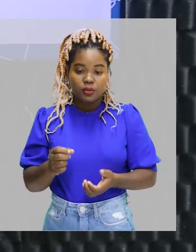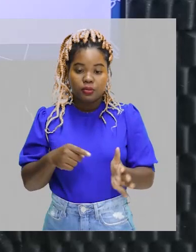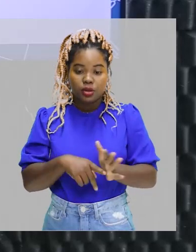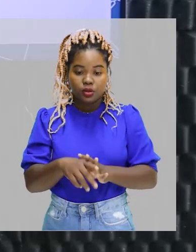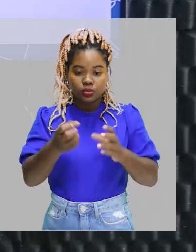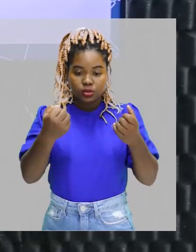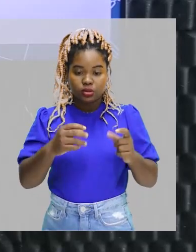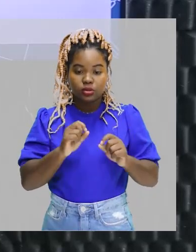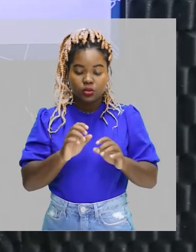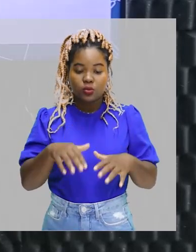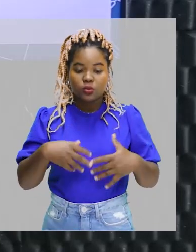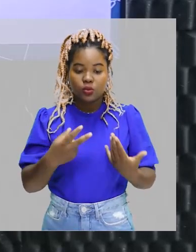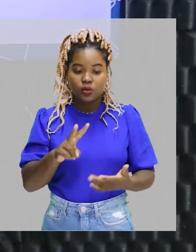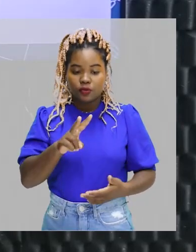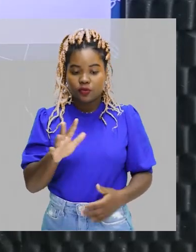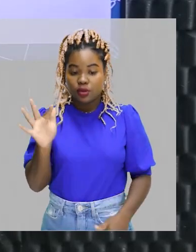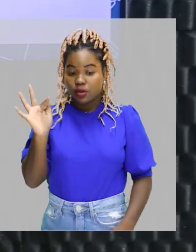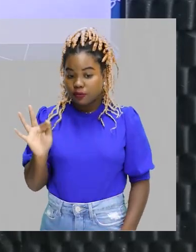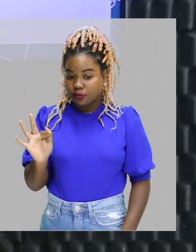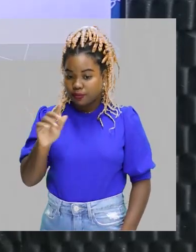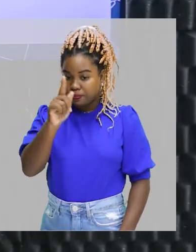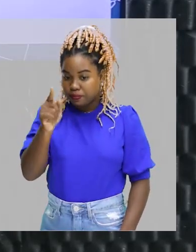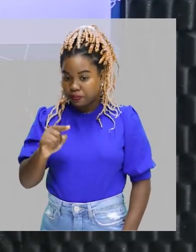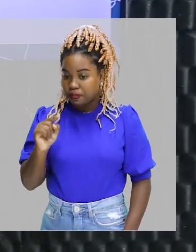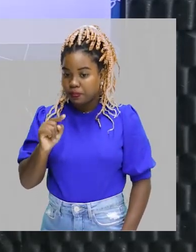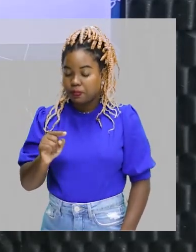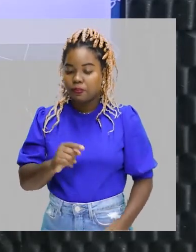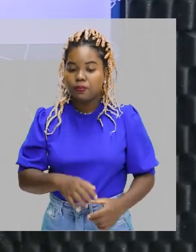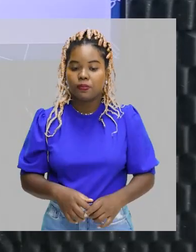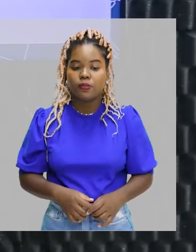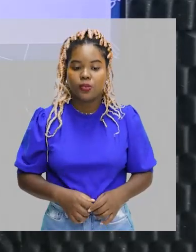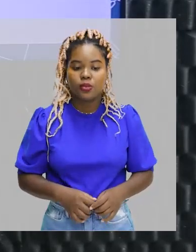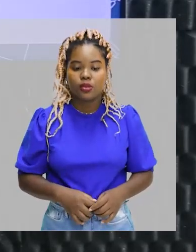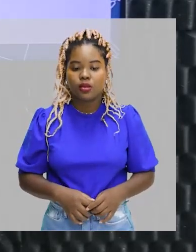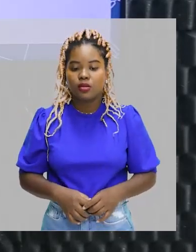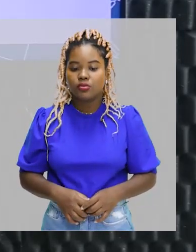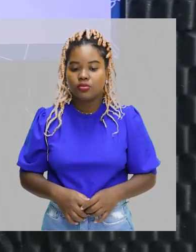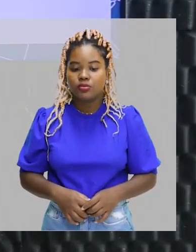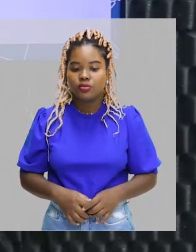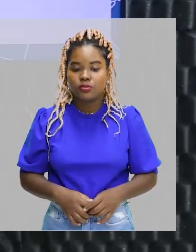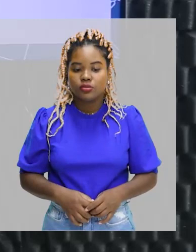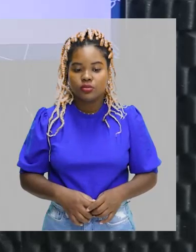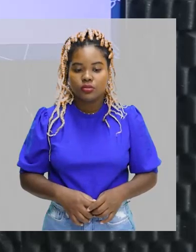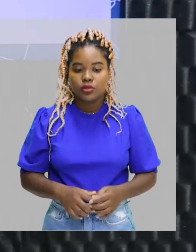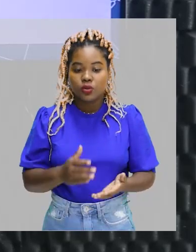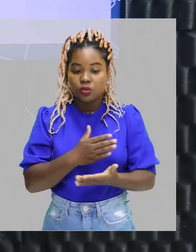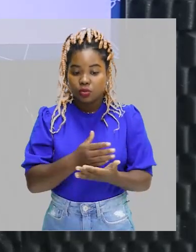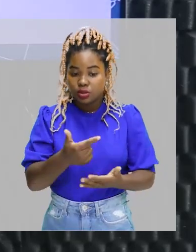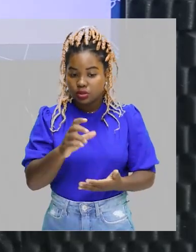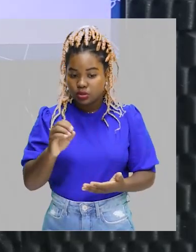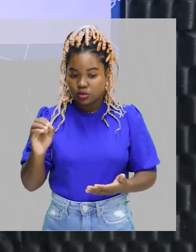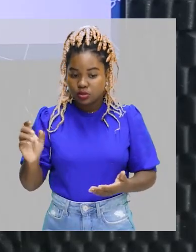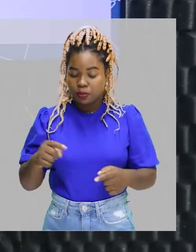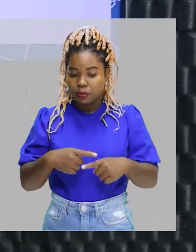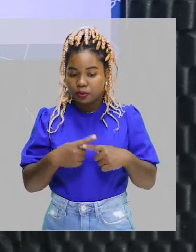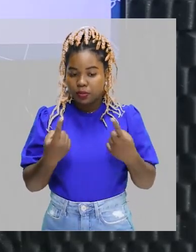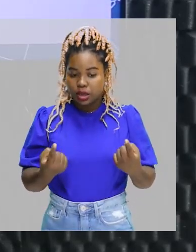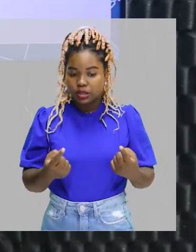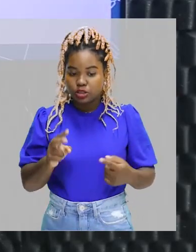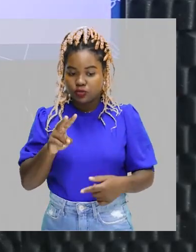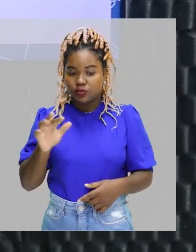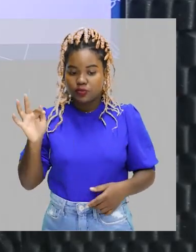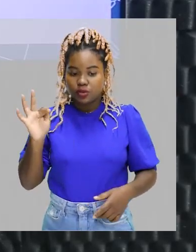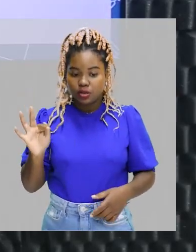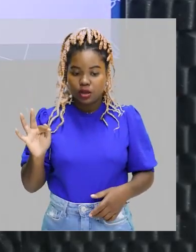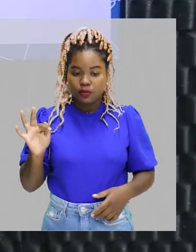o volume final dessa solução, certo? Eu iniciei com 200. Qual vai ser o volume